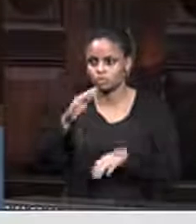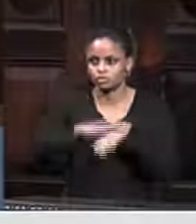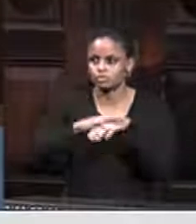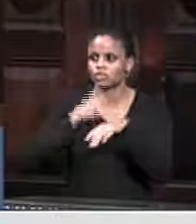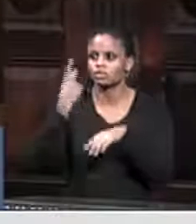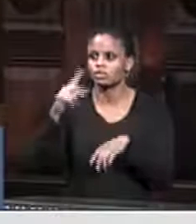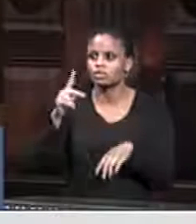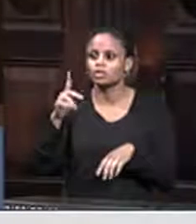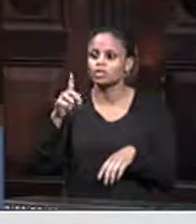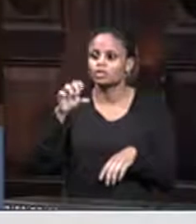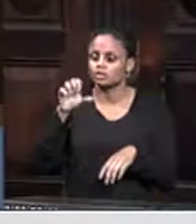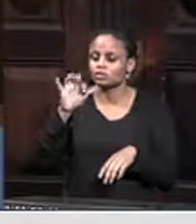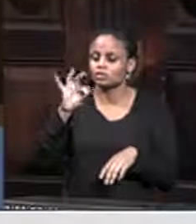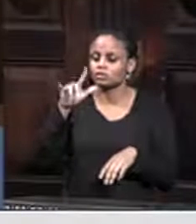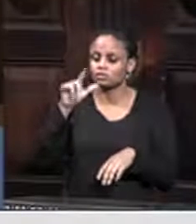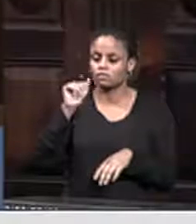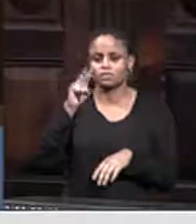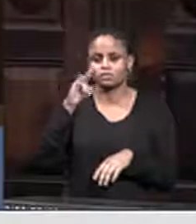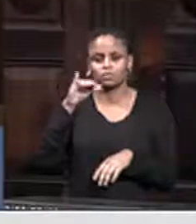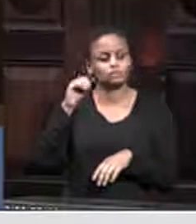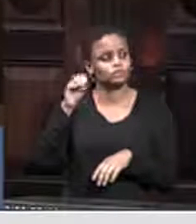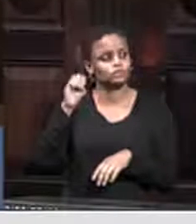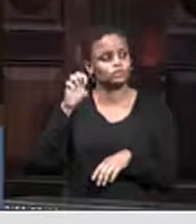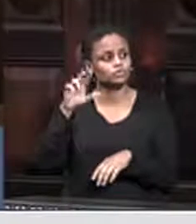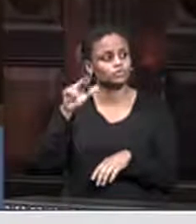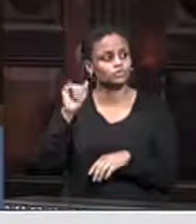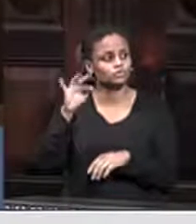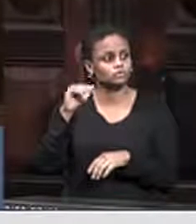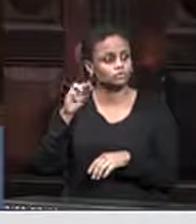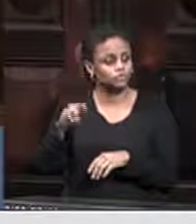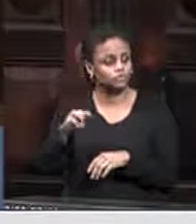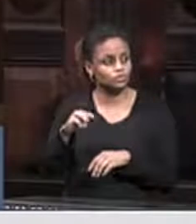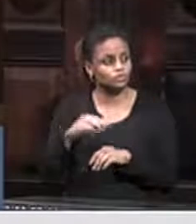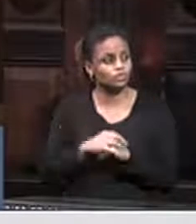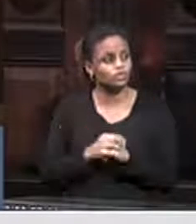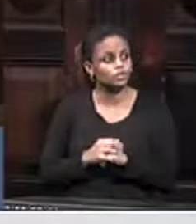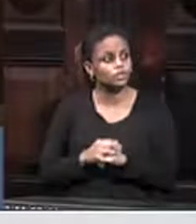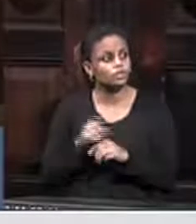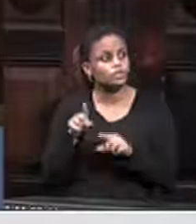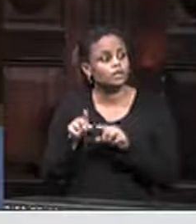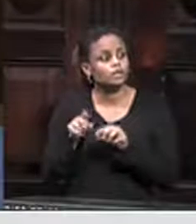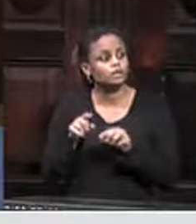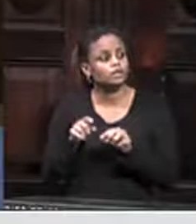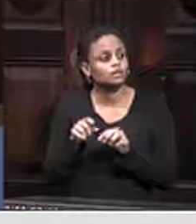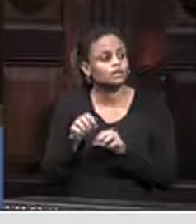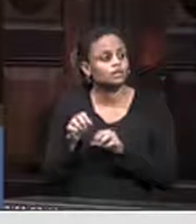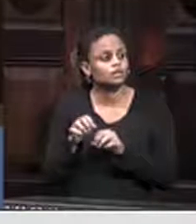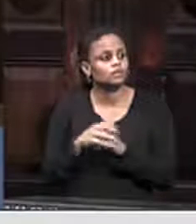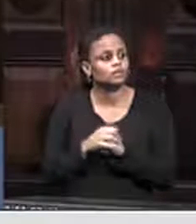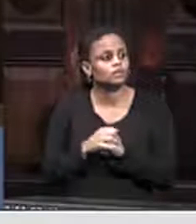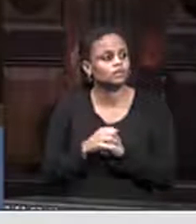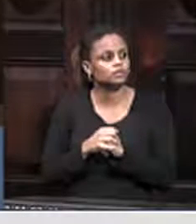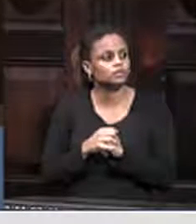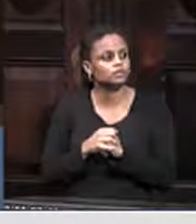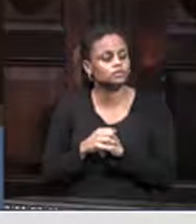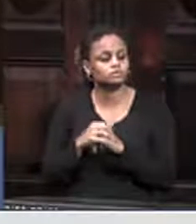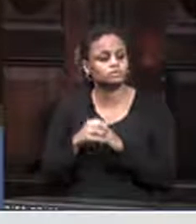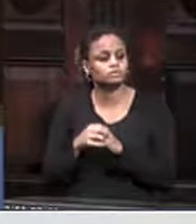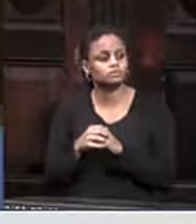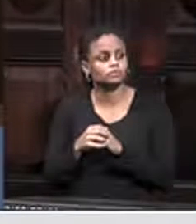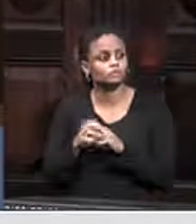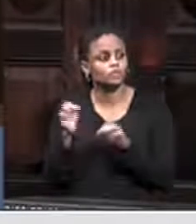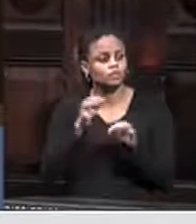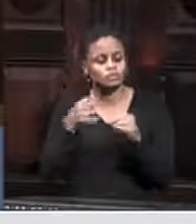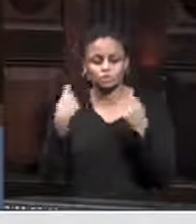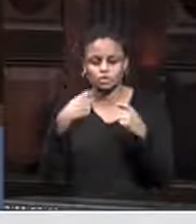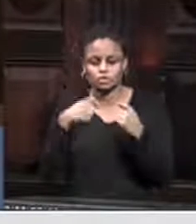Serafini, que dispõe sobre o estabelecimento de processo consultivo para indicação da presidência da Fundação